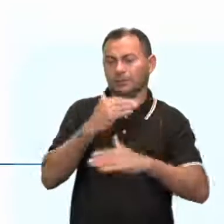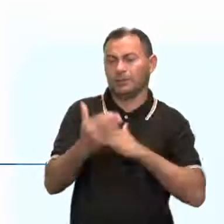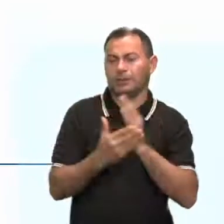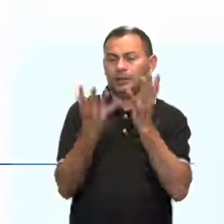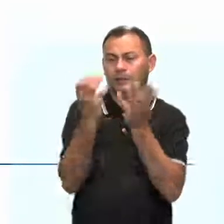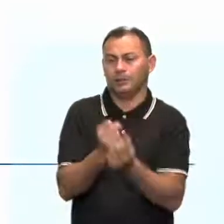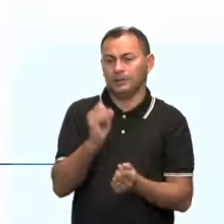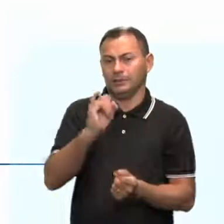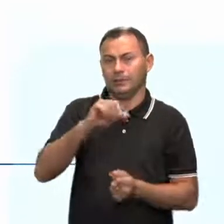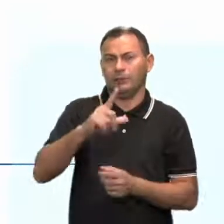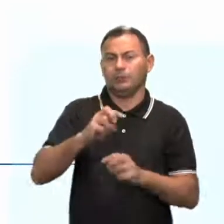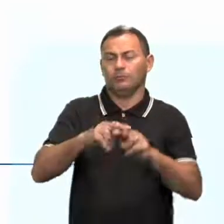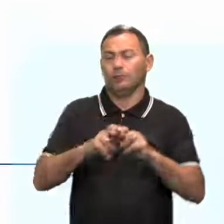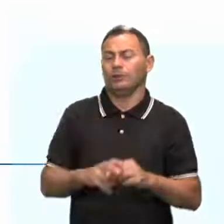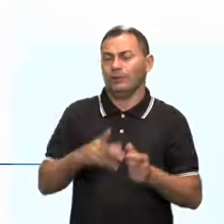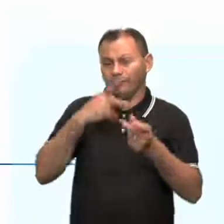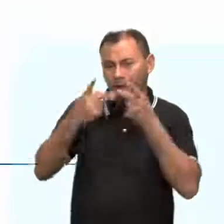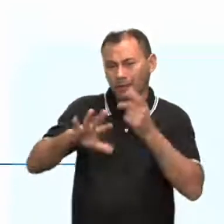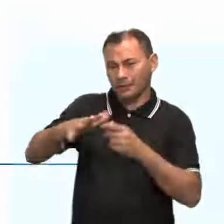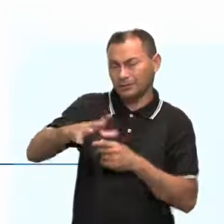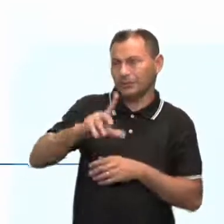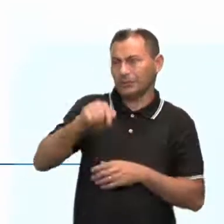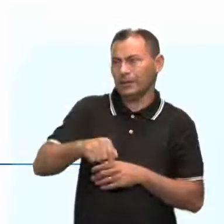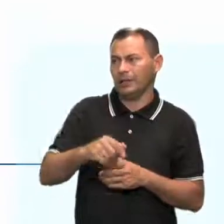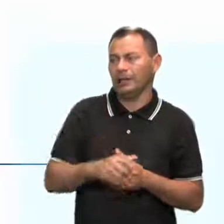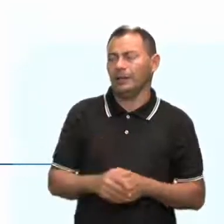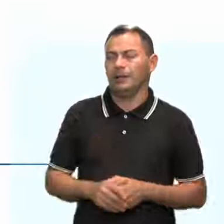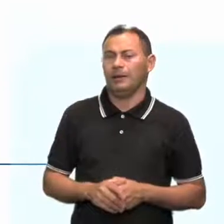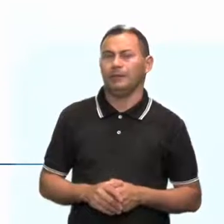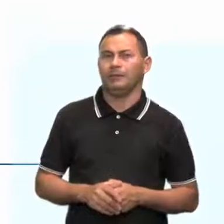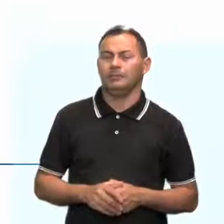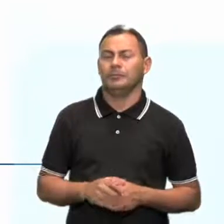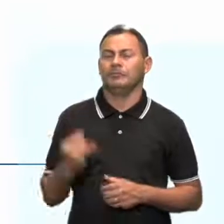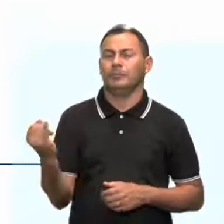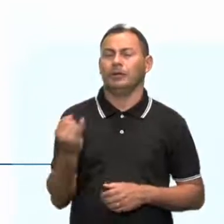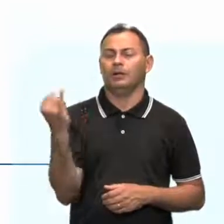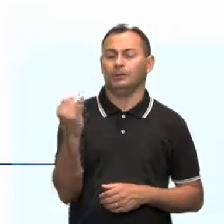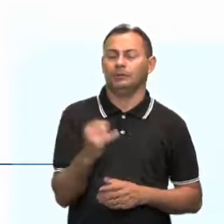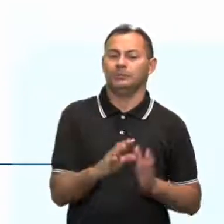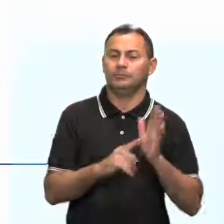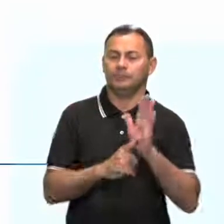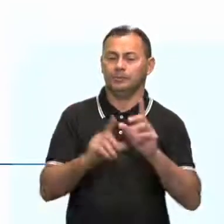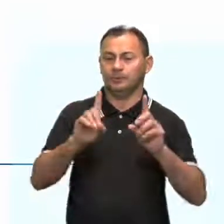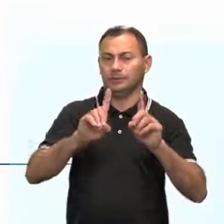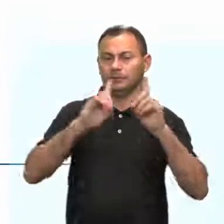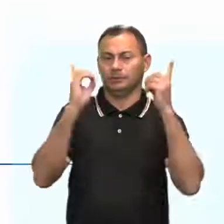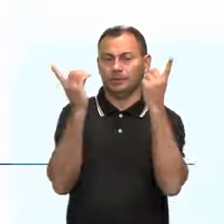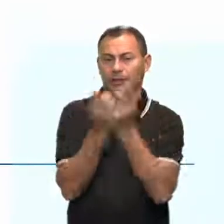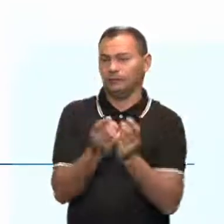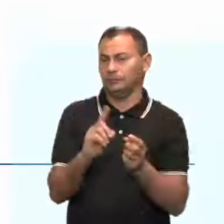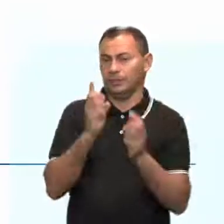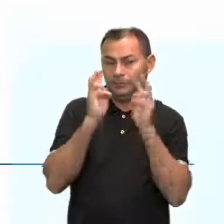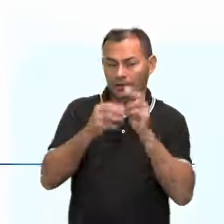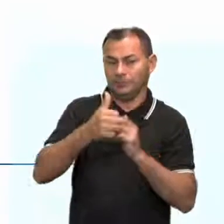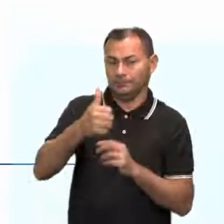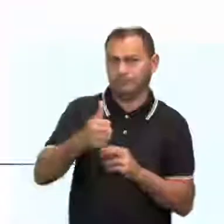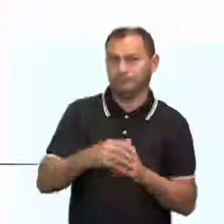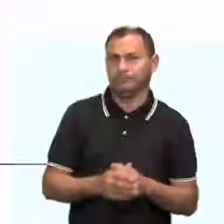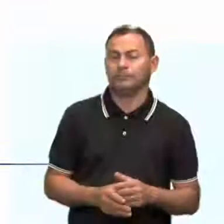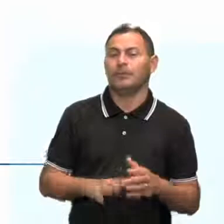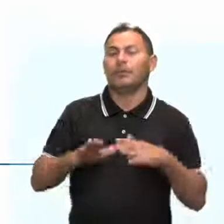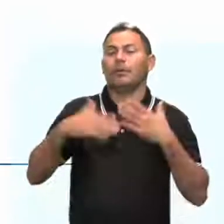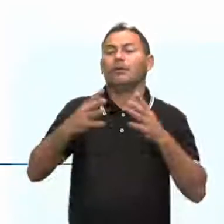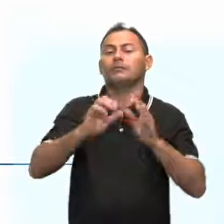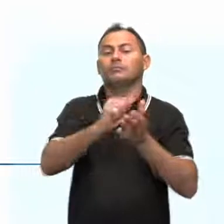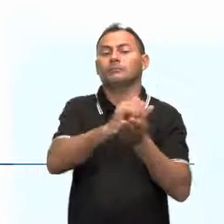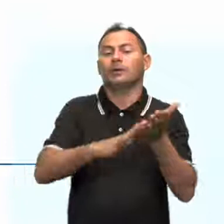recebe o sinal, e por isso que ela fala que às vezes não seja tão importante ela passar do digital. Ela não vê tanta vantagem. Qual que é a